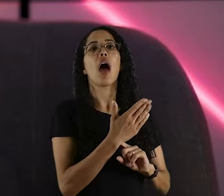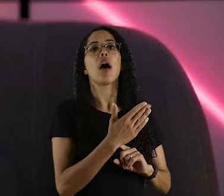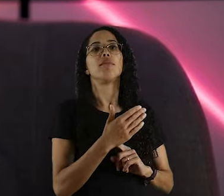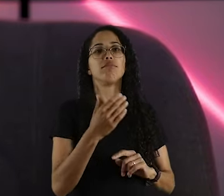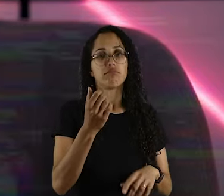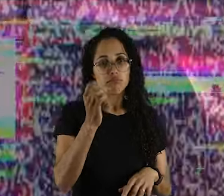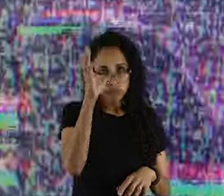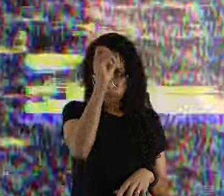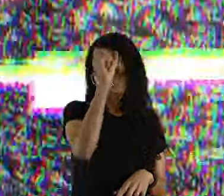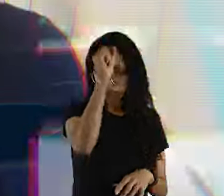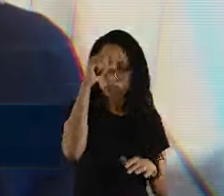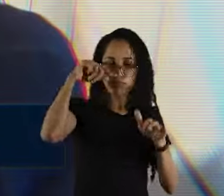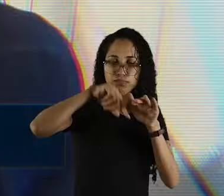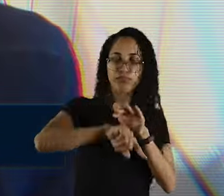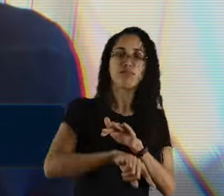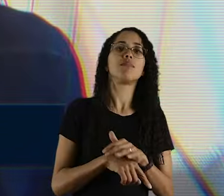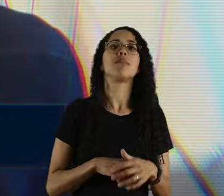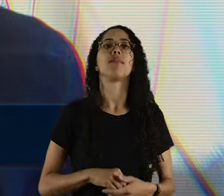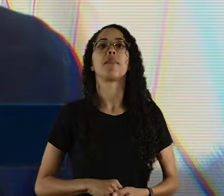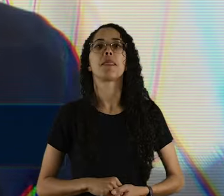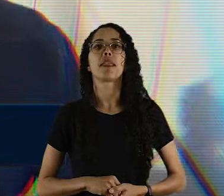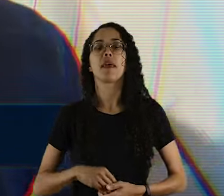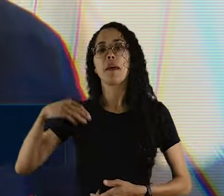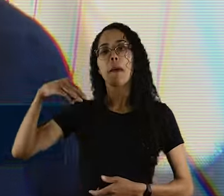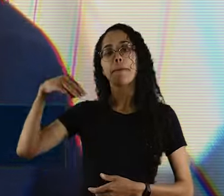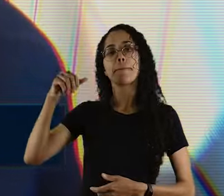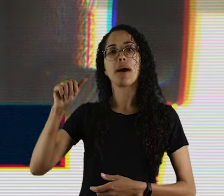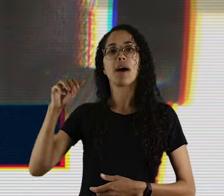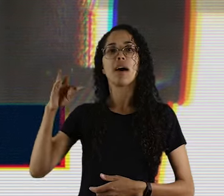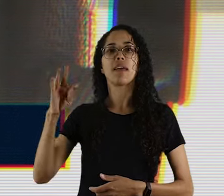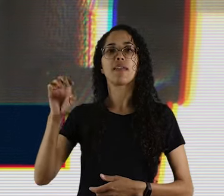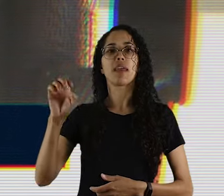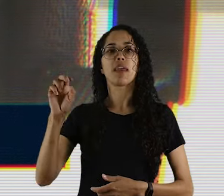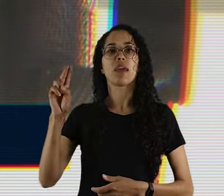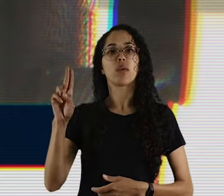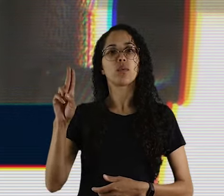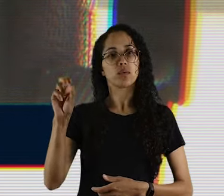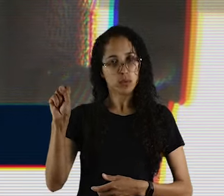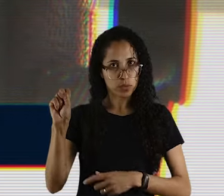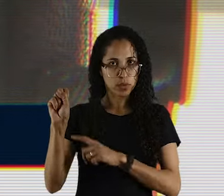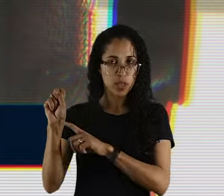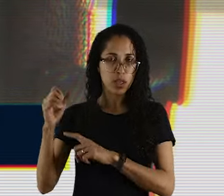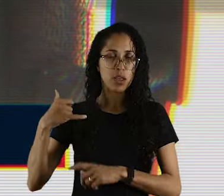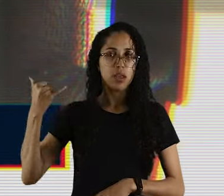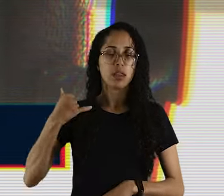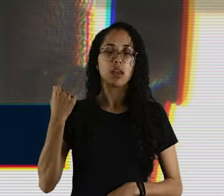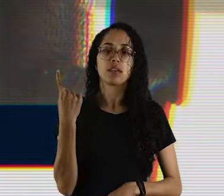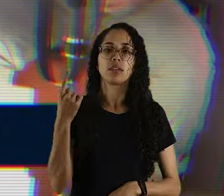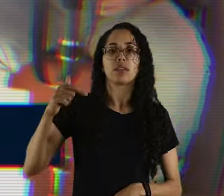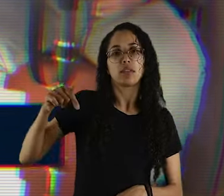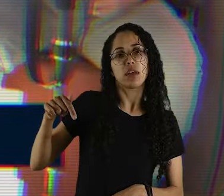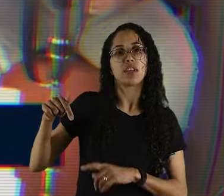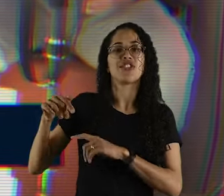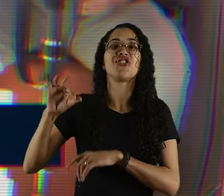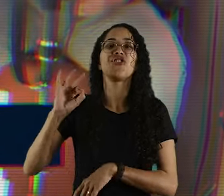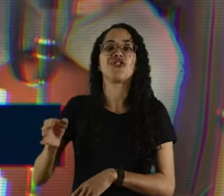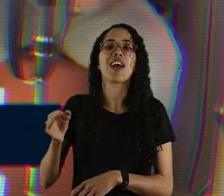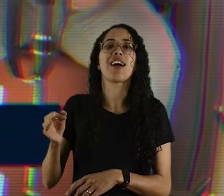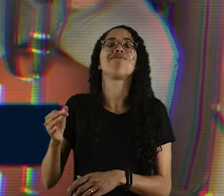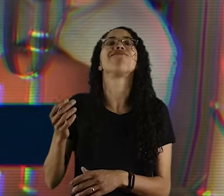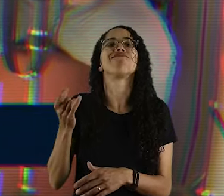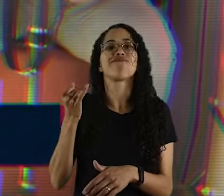e esse aprofundamento. O Matheus foi um dos participantes da pesquisa. Aos 17 anos, o investimento já faz parte da vida do